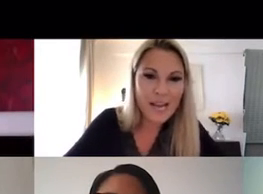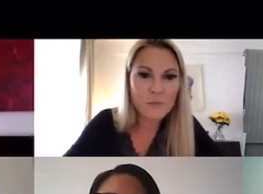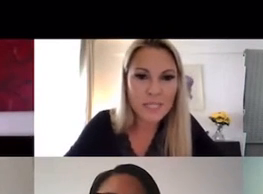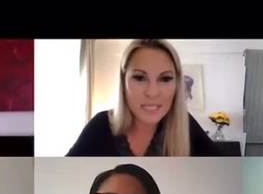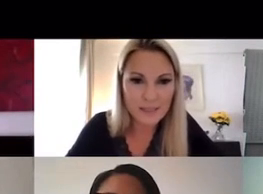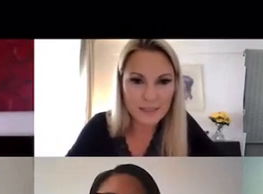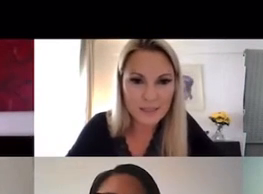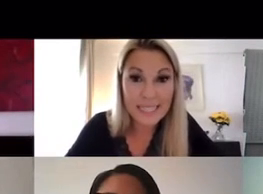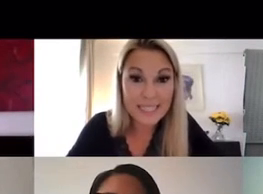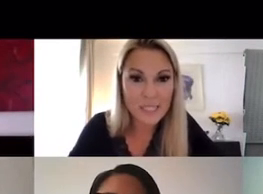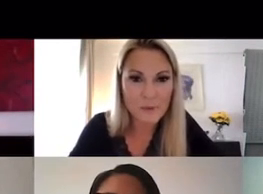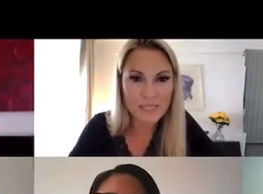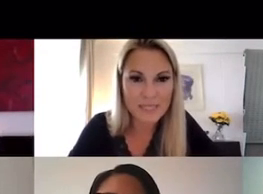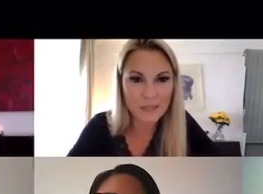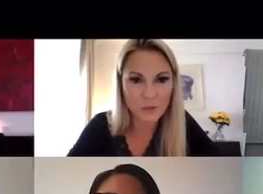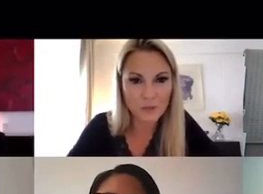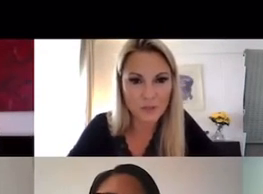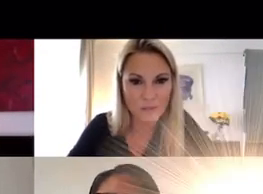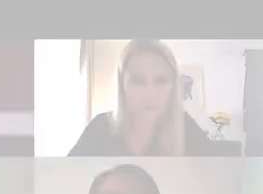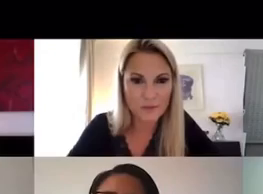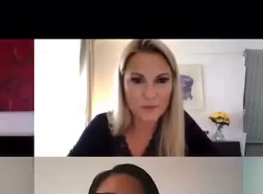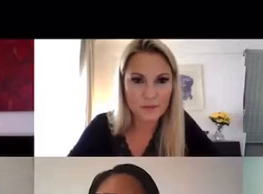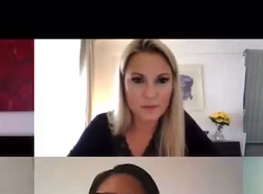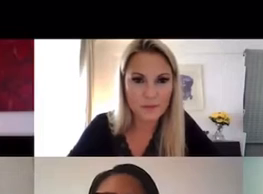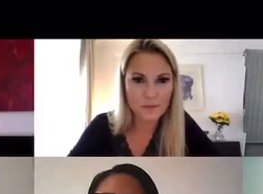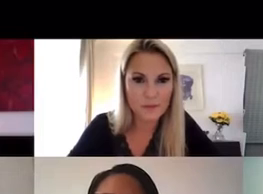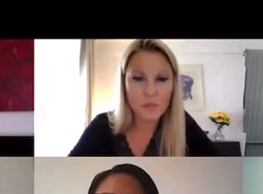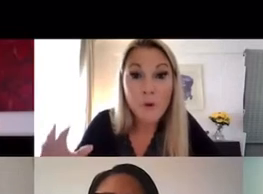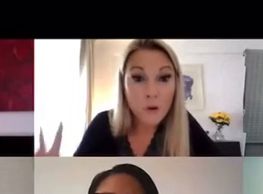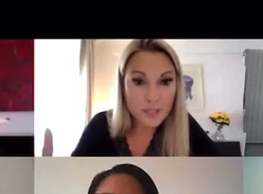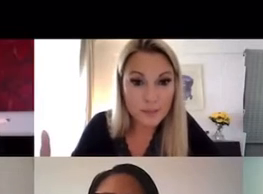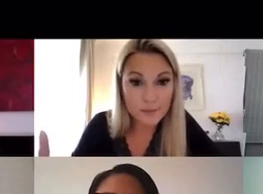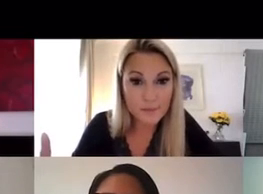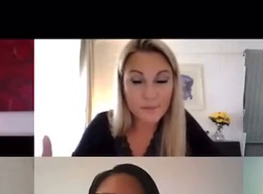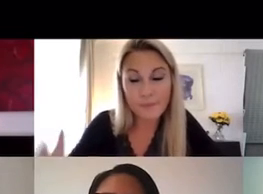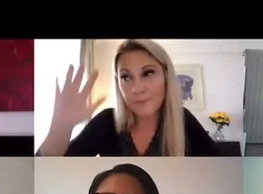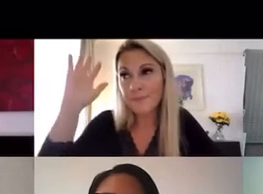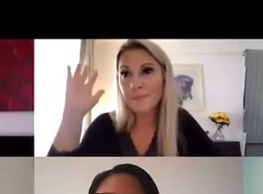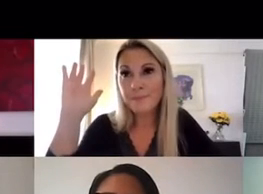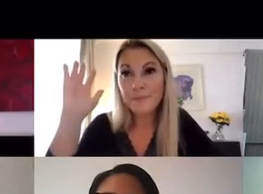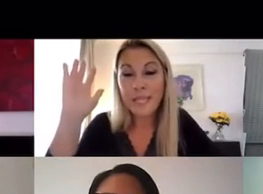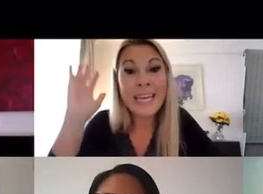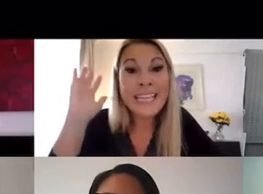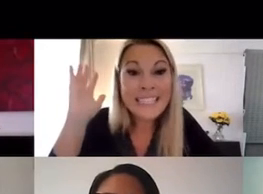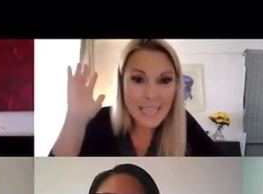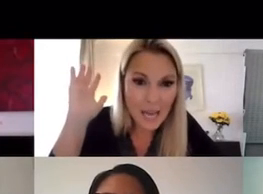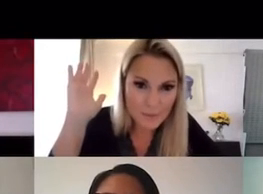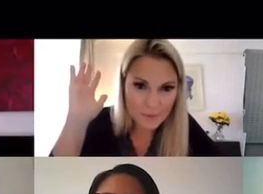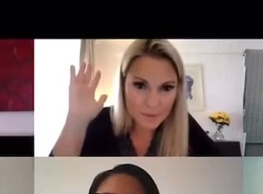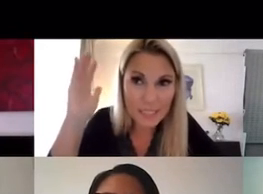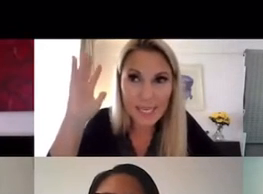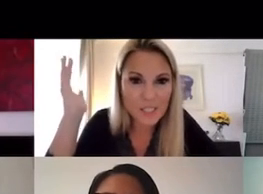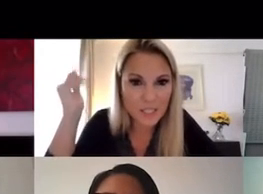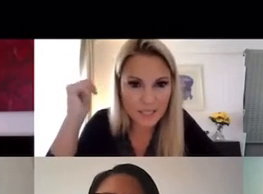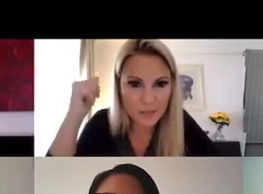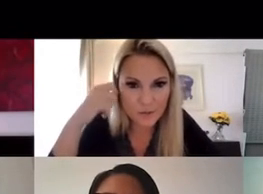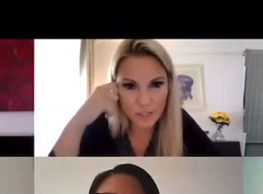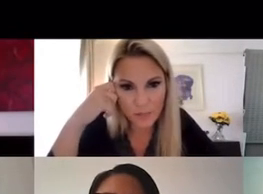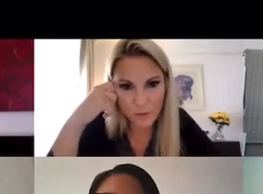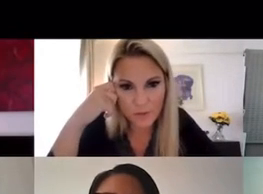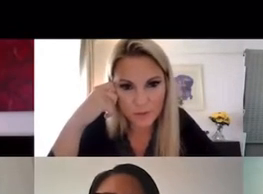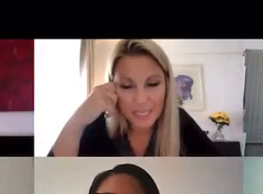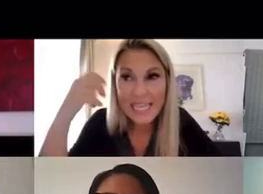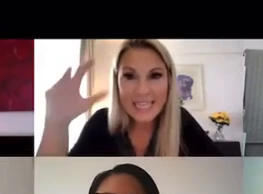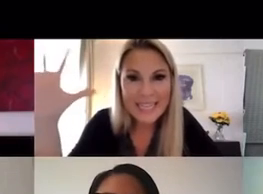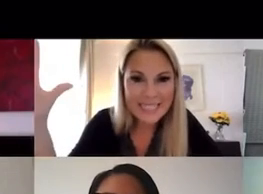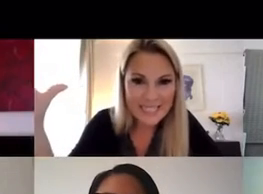eu agarro-me a ele, nem que seja para me sentir útil. Porque quem sabe ele arranja dinheiro não